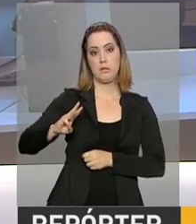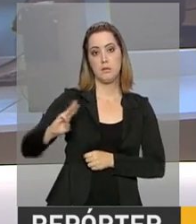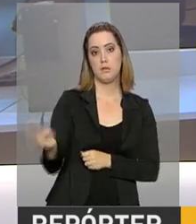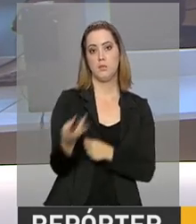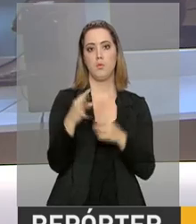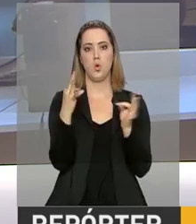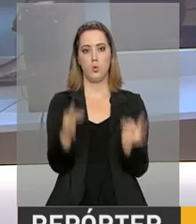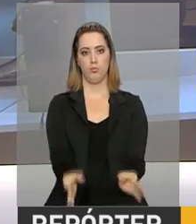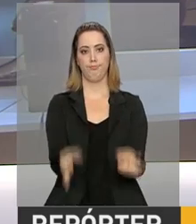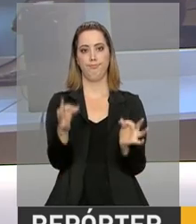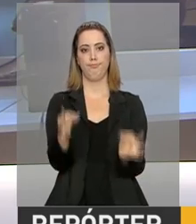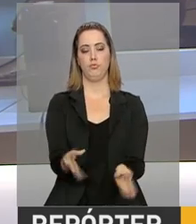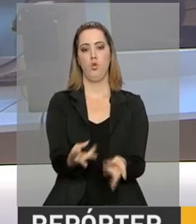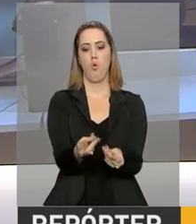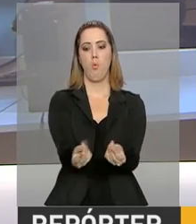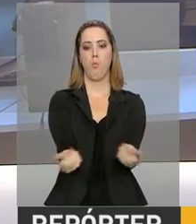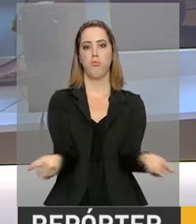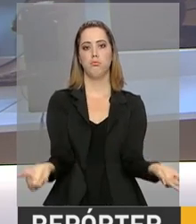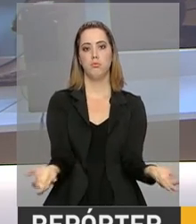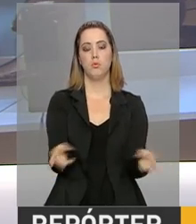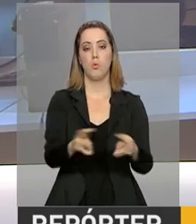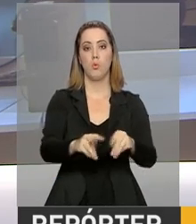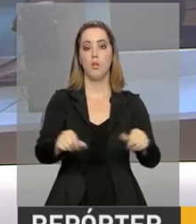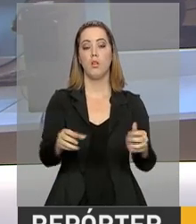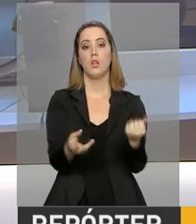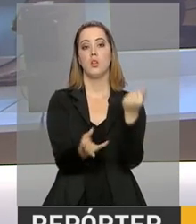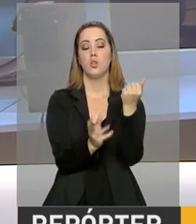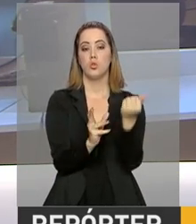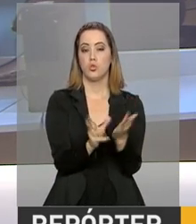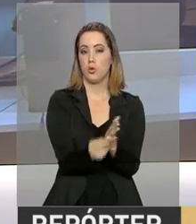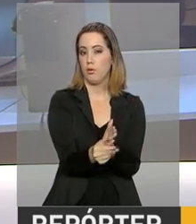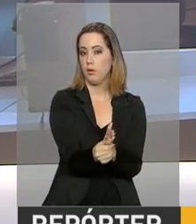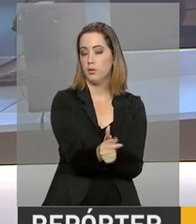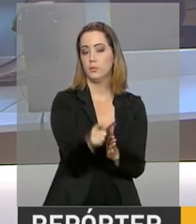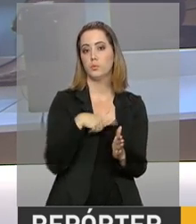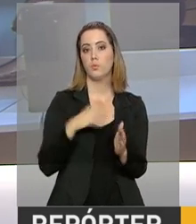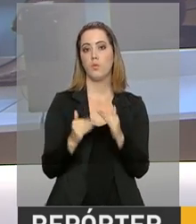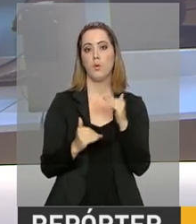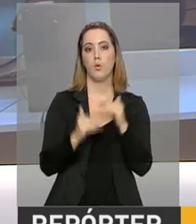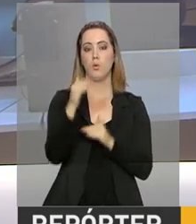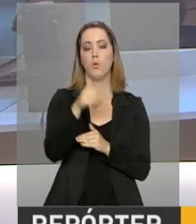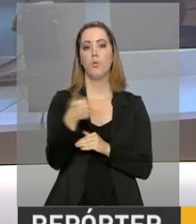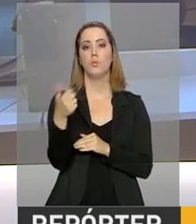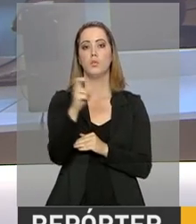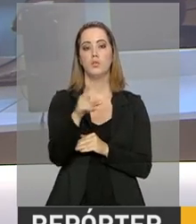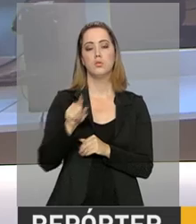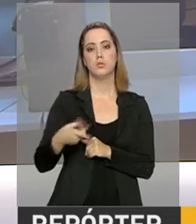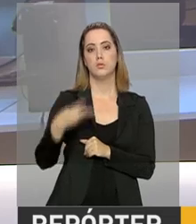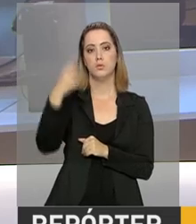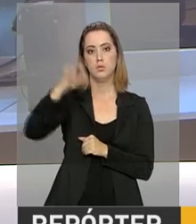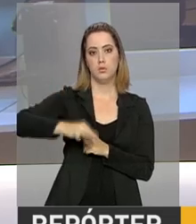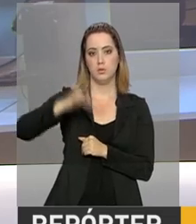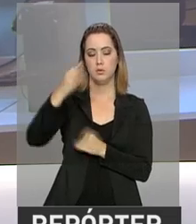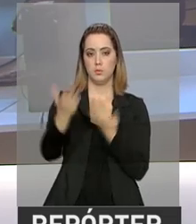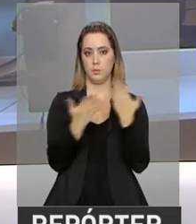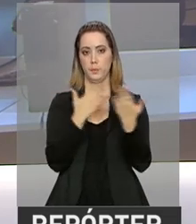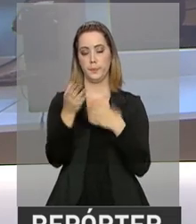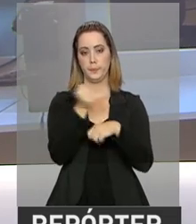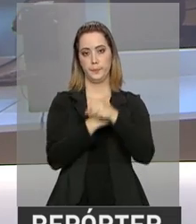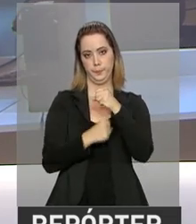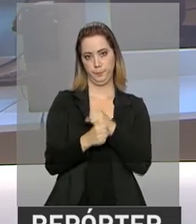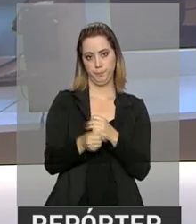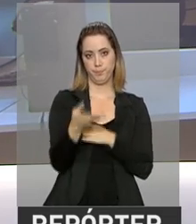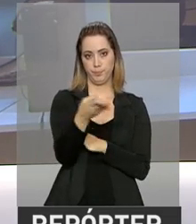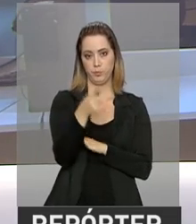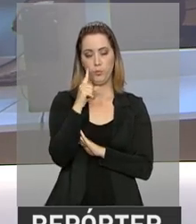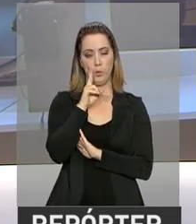safra 2016 2017 um aumento que pode chegar a 15,3 por em relação à safra anterior é o